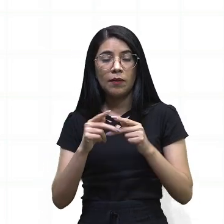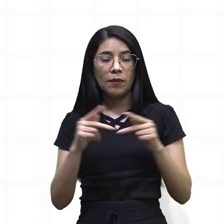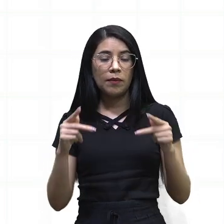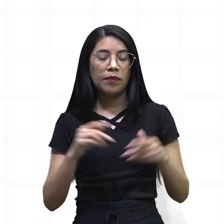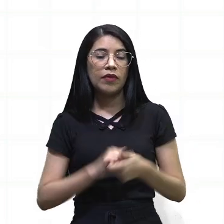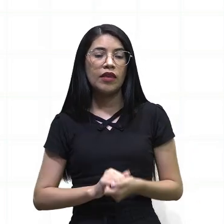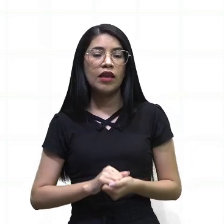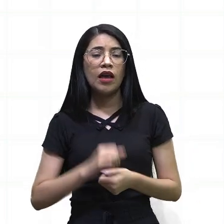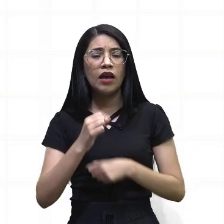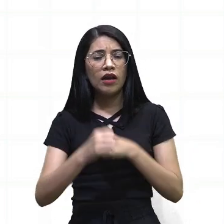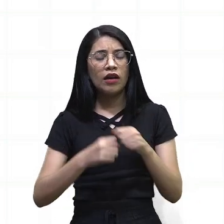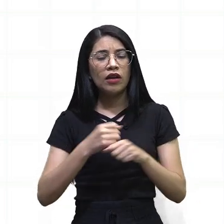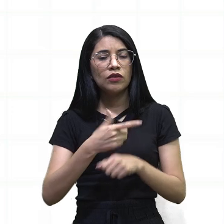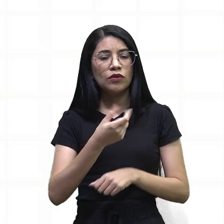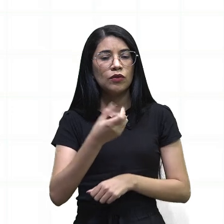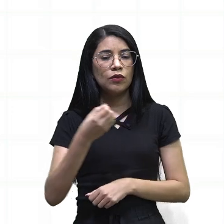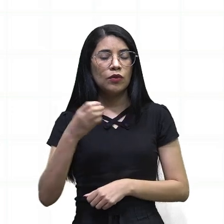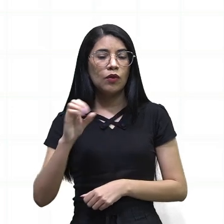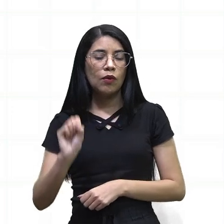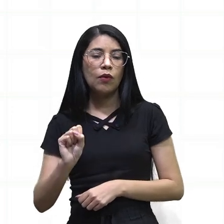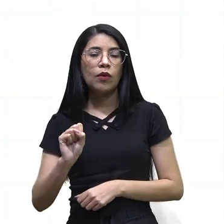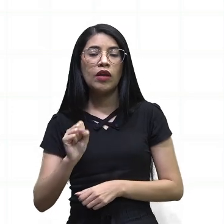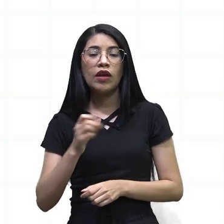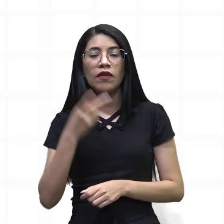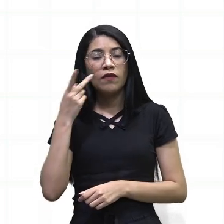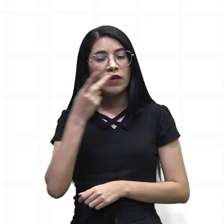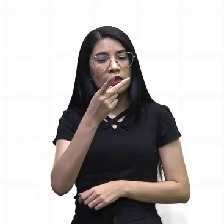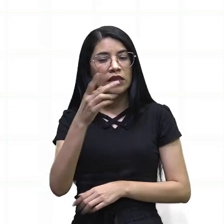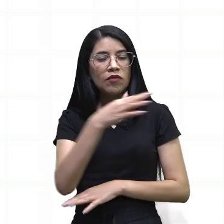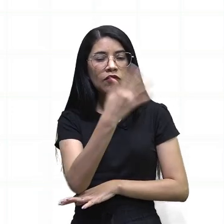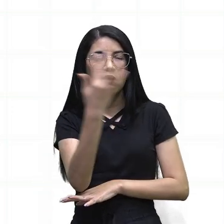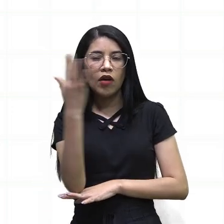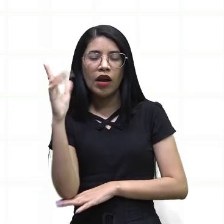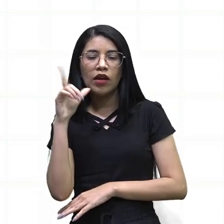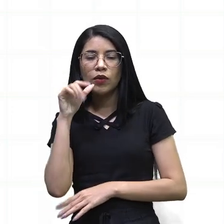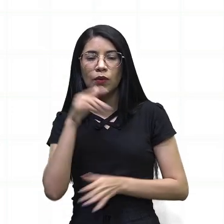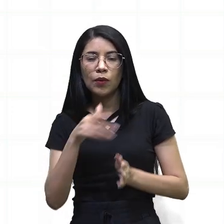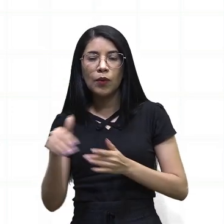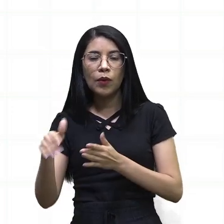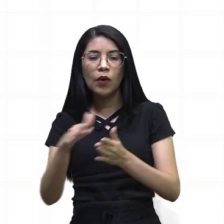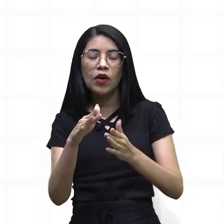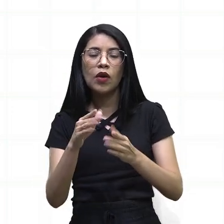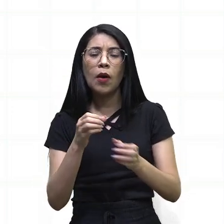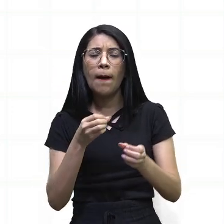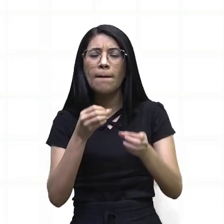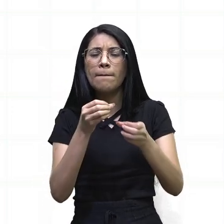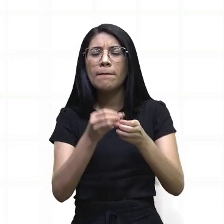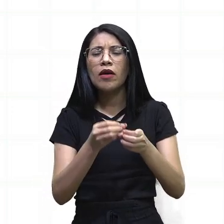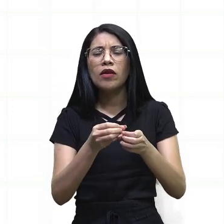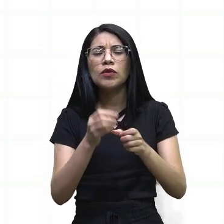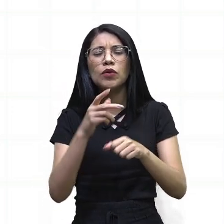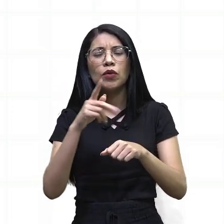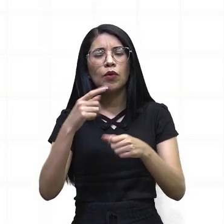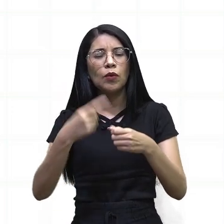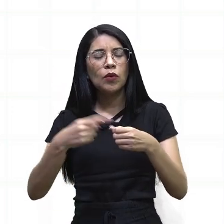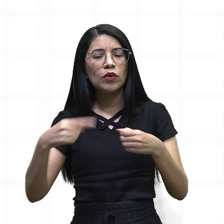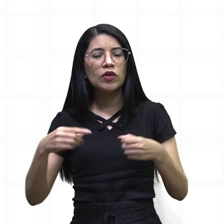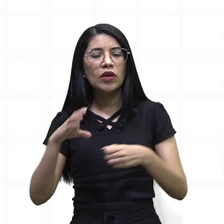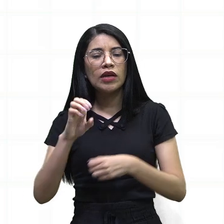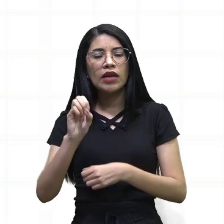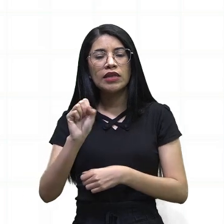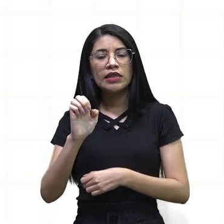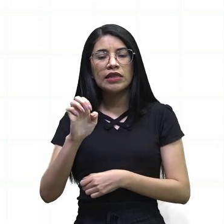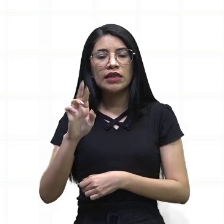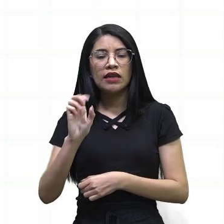do rio Araguaia, nas proximidades do município de Caceara,